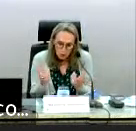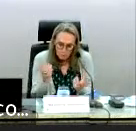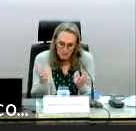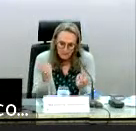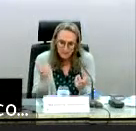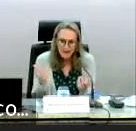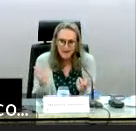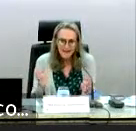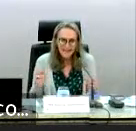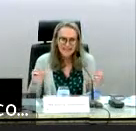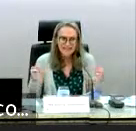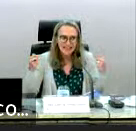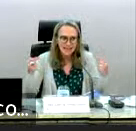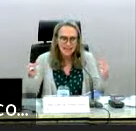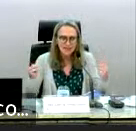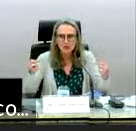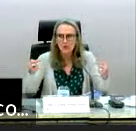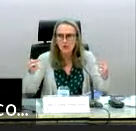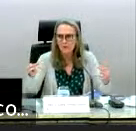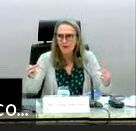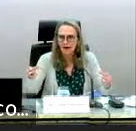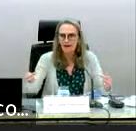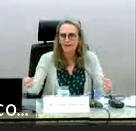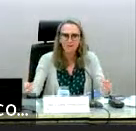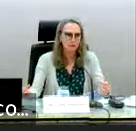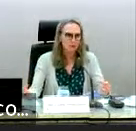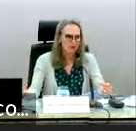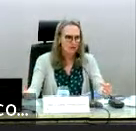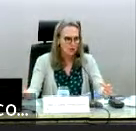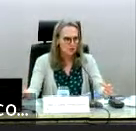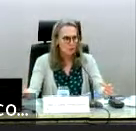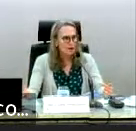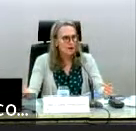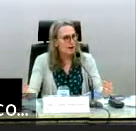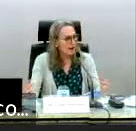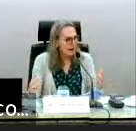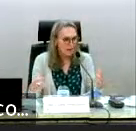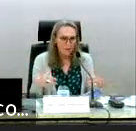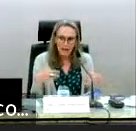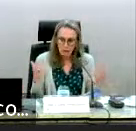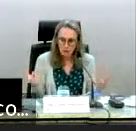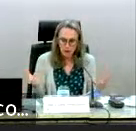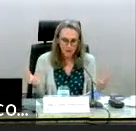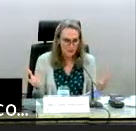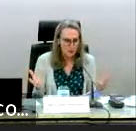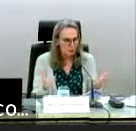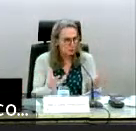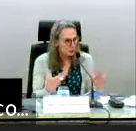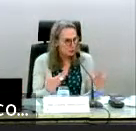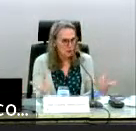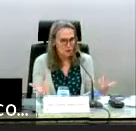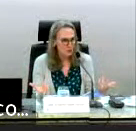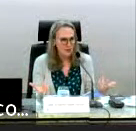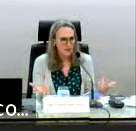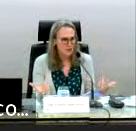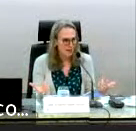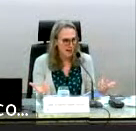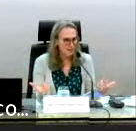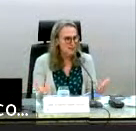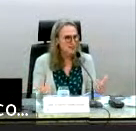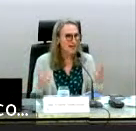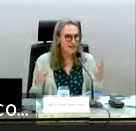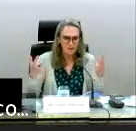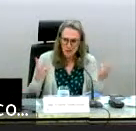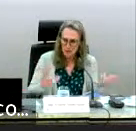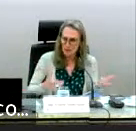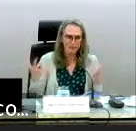de compreender esse idioma acadêmico-científico. É, não obstante, todos os nossos